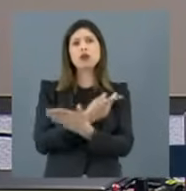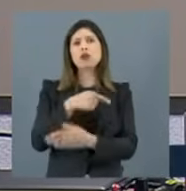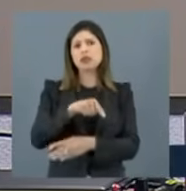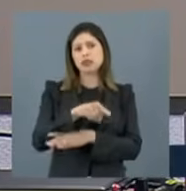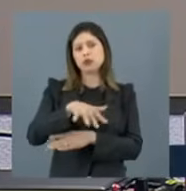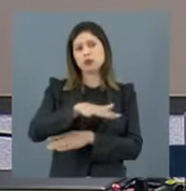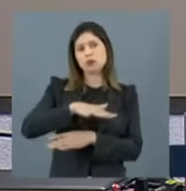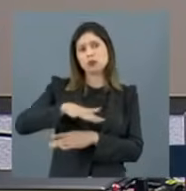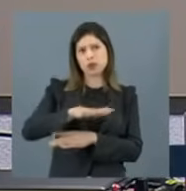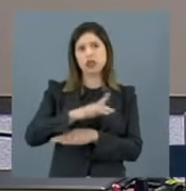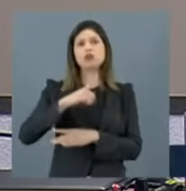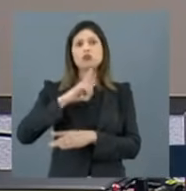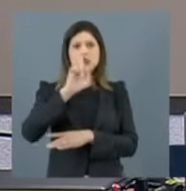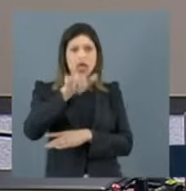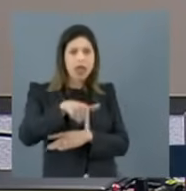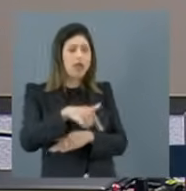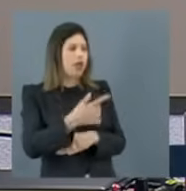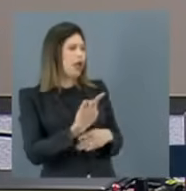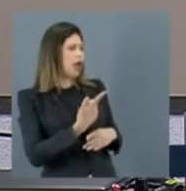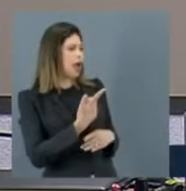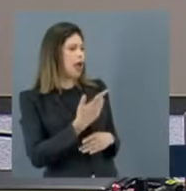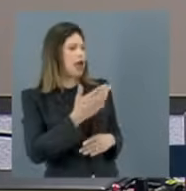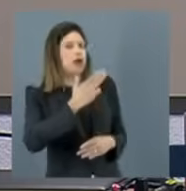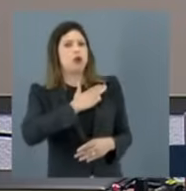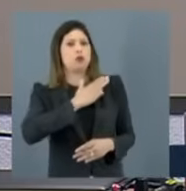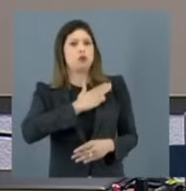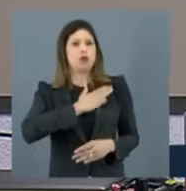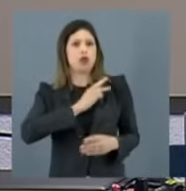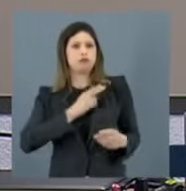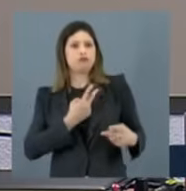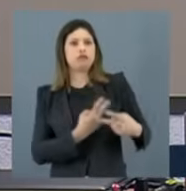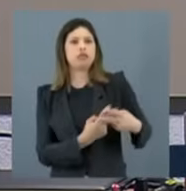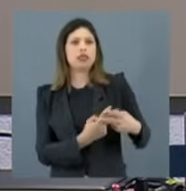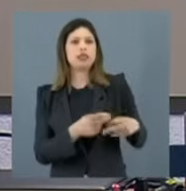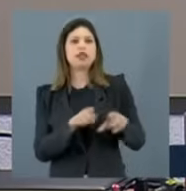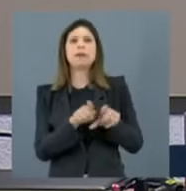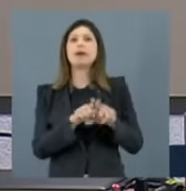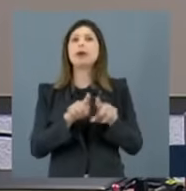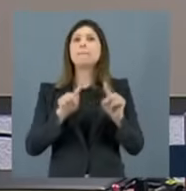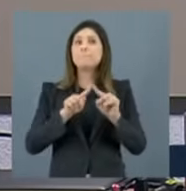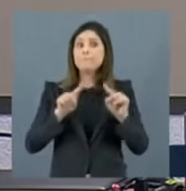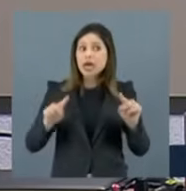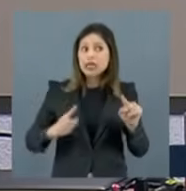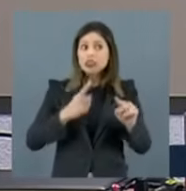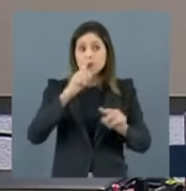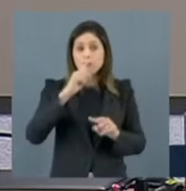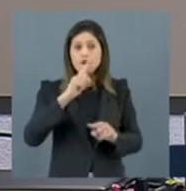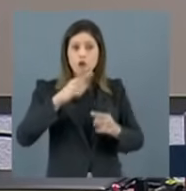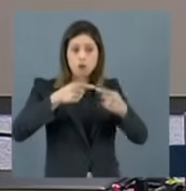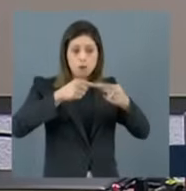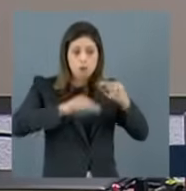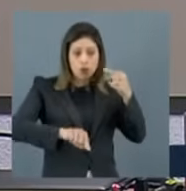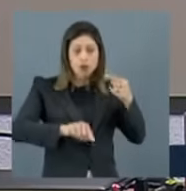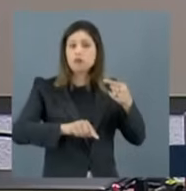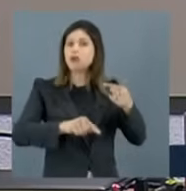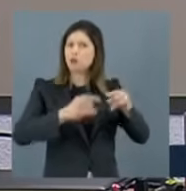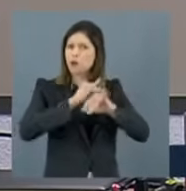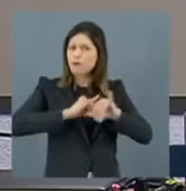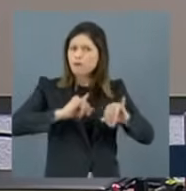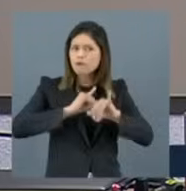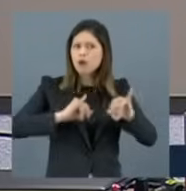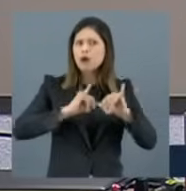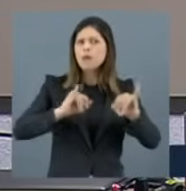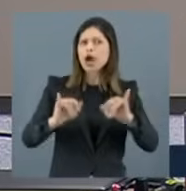a prisão de Lula. E foi proibida de discutir isso, de falar sobre isso em toda a